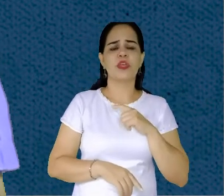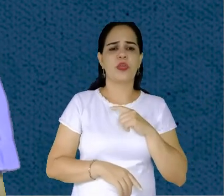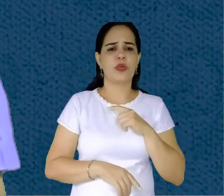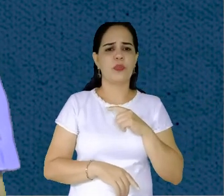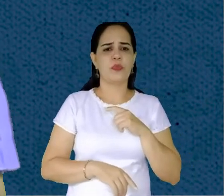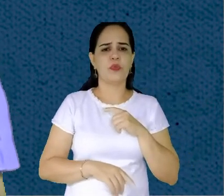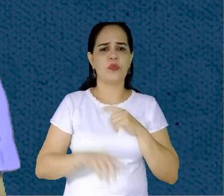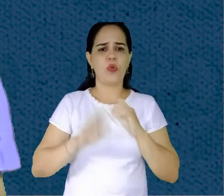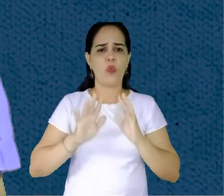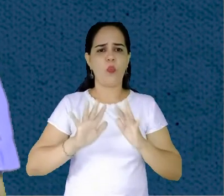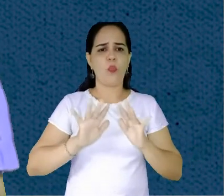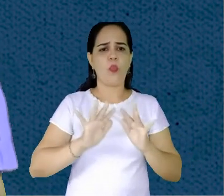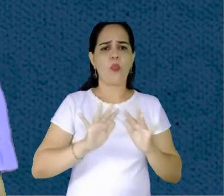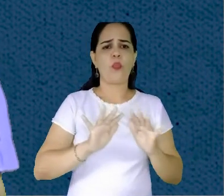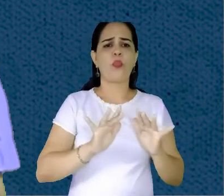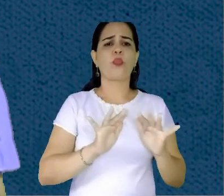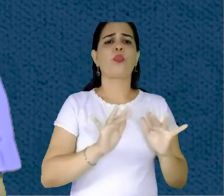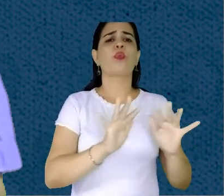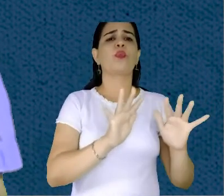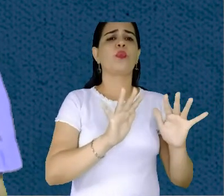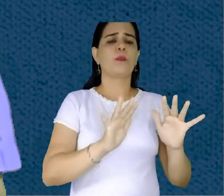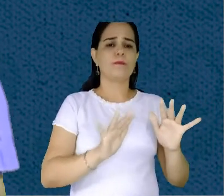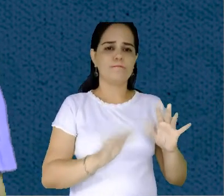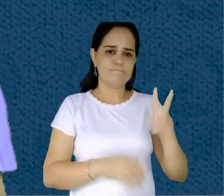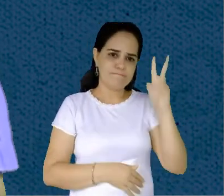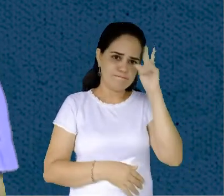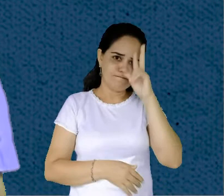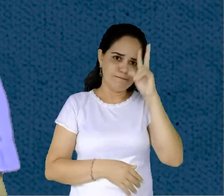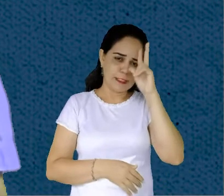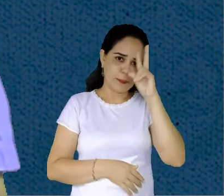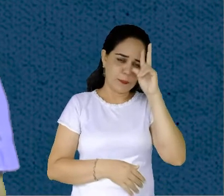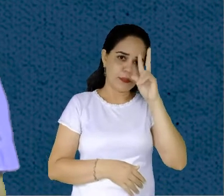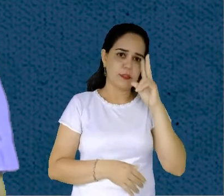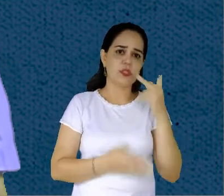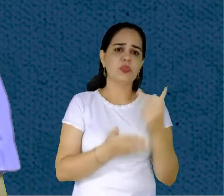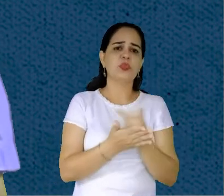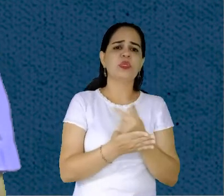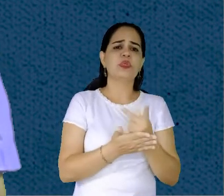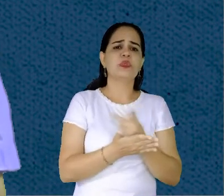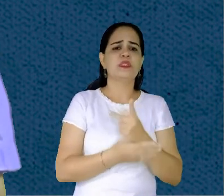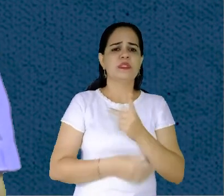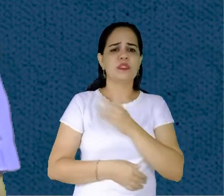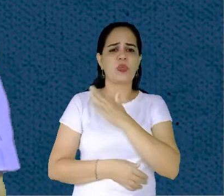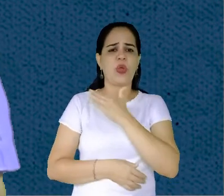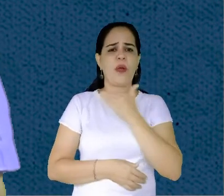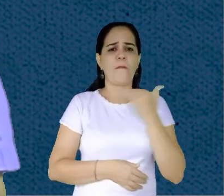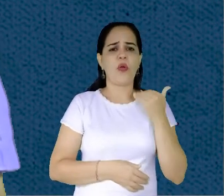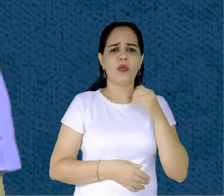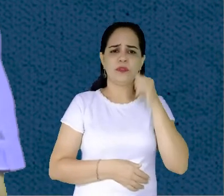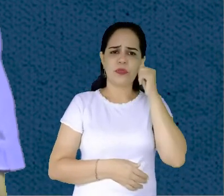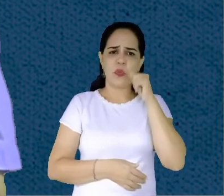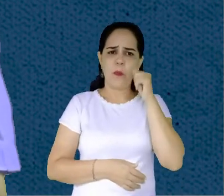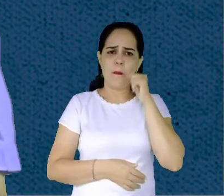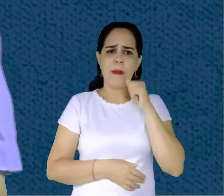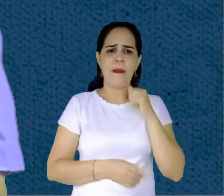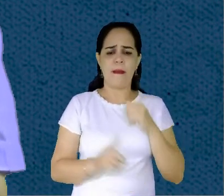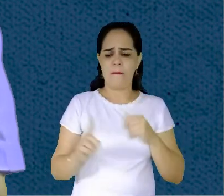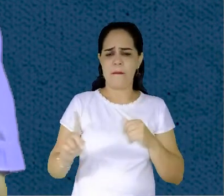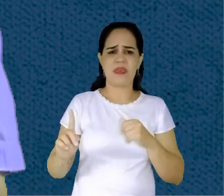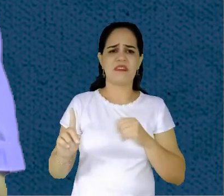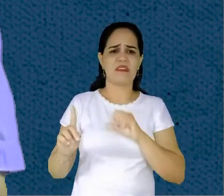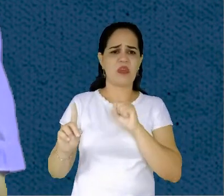recordando o sacrifício, a morte de uma criança de 8 anos, chamada